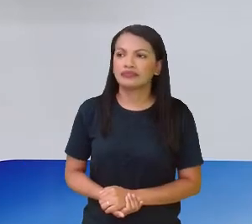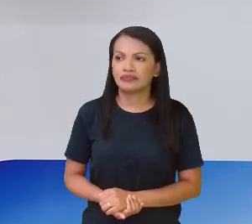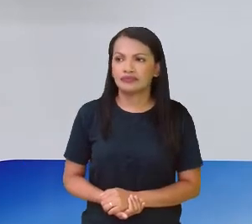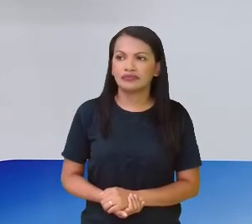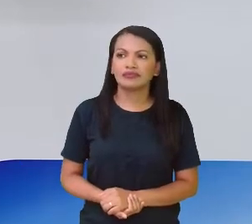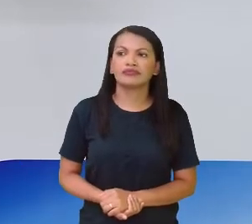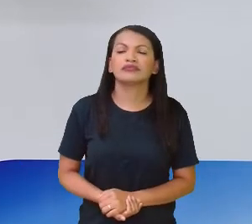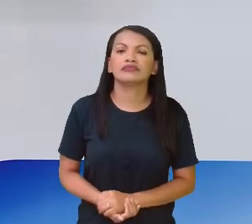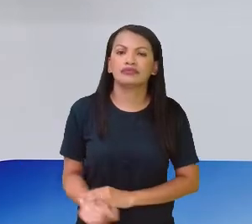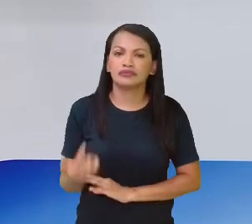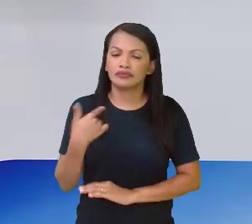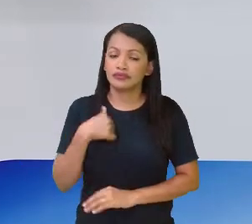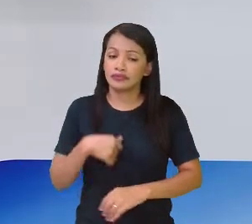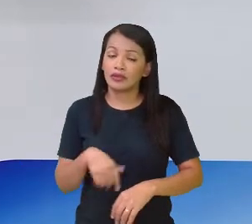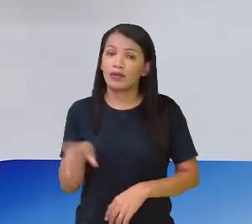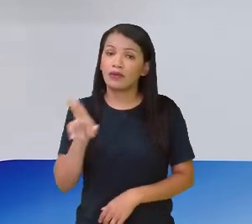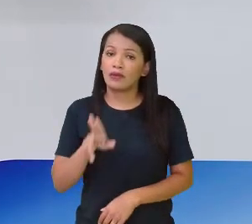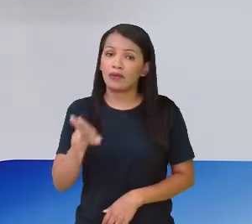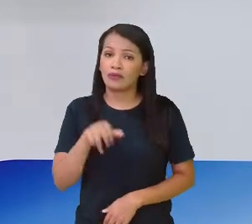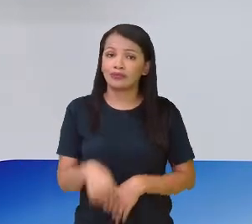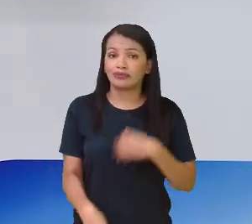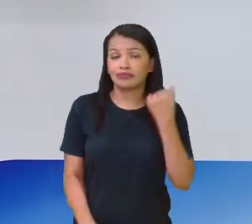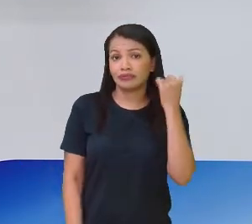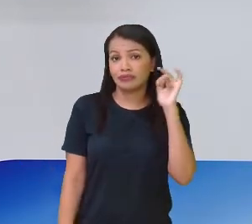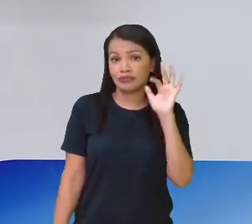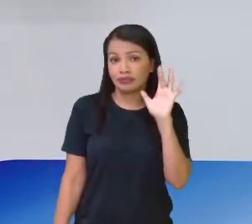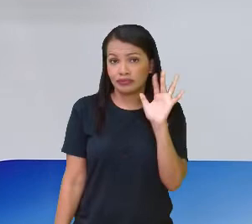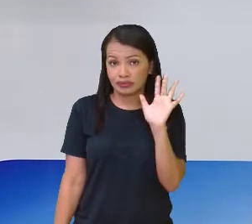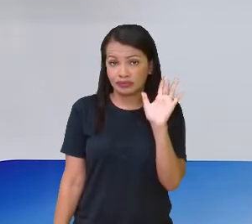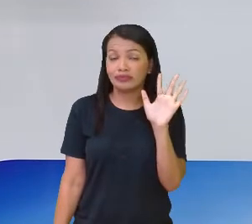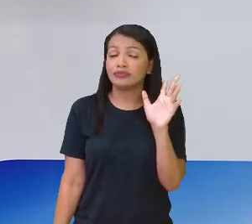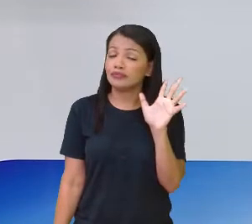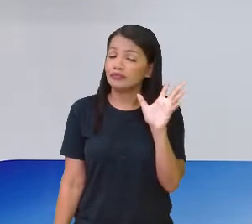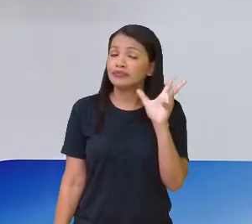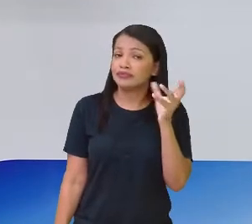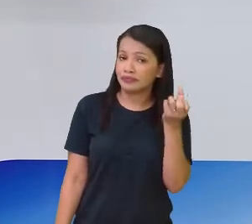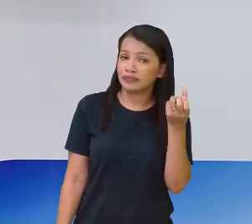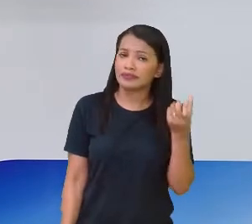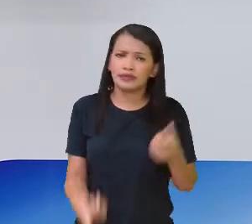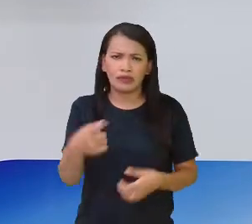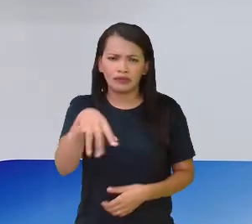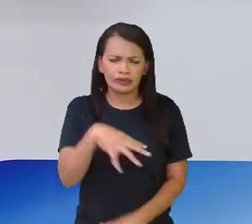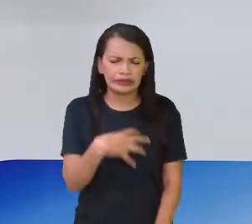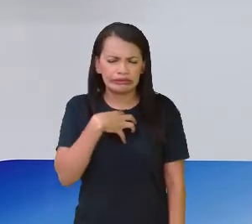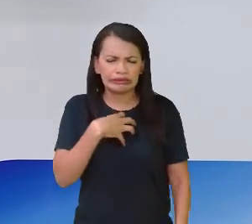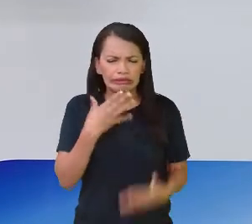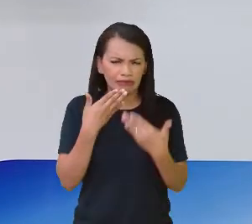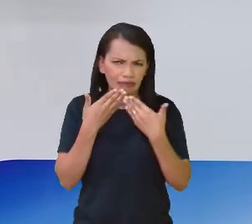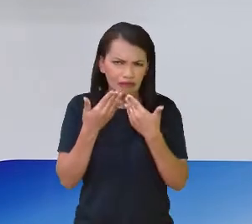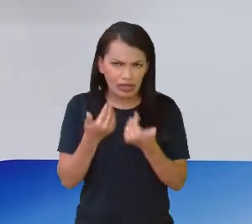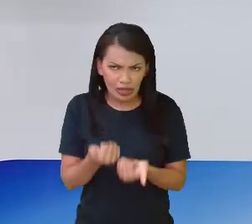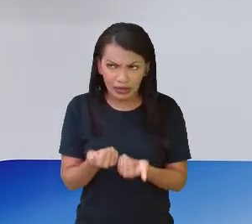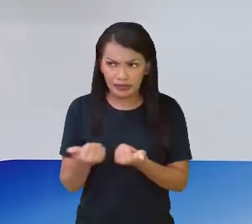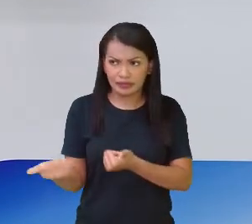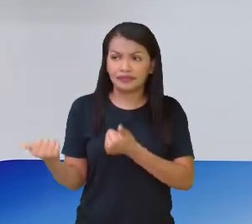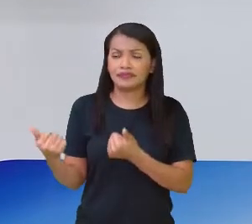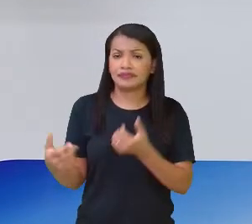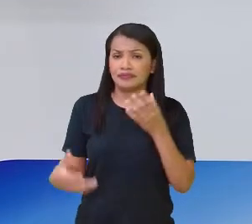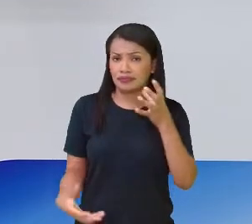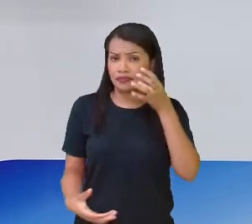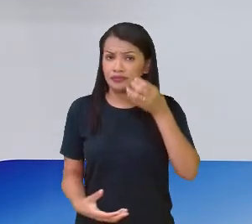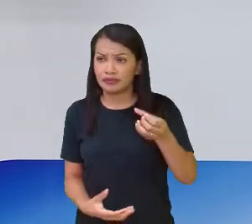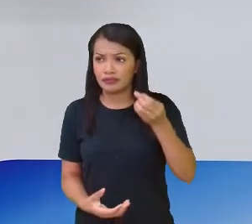sou canhoto, né? Cada pessoa vai de um lado ou de outro, o lado que você se sentir mais confortável, mas você